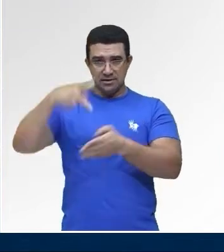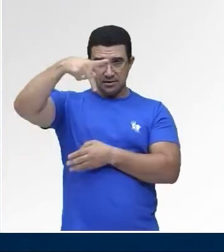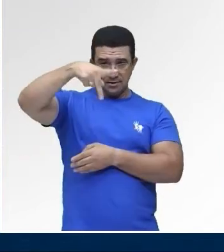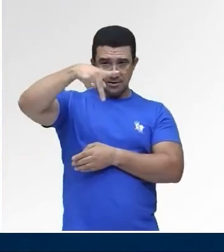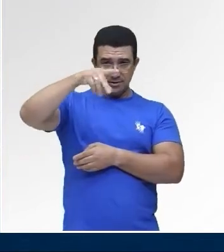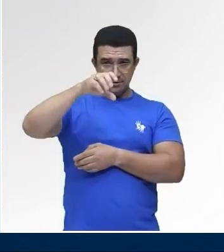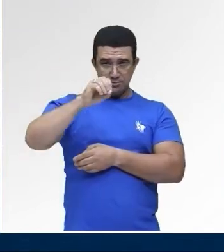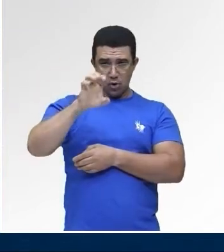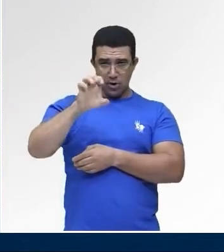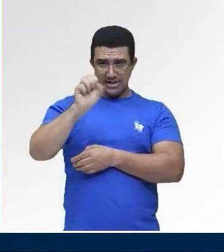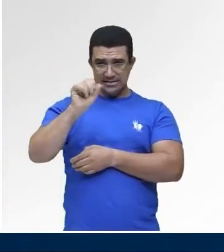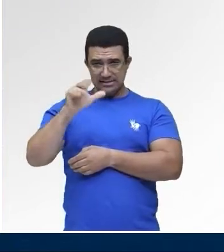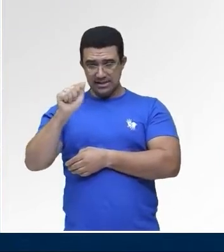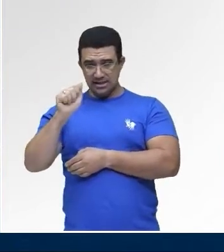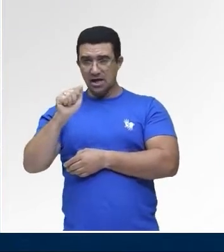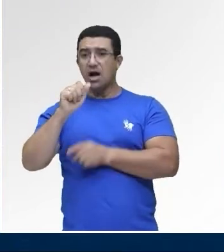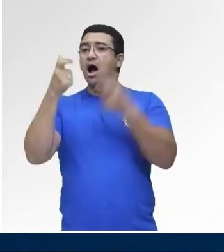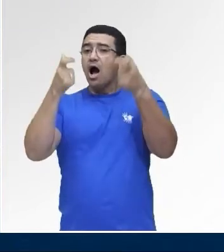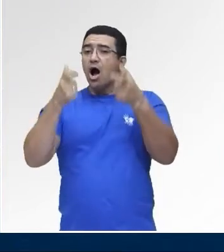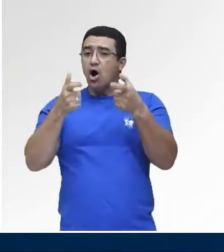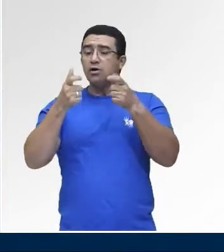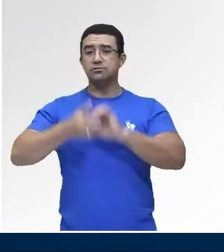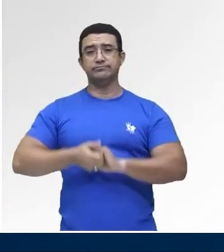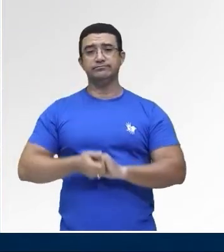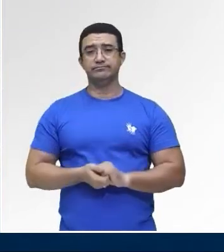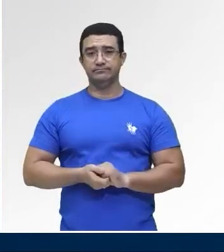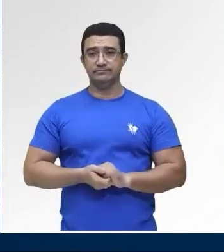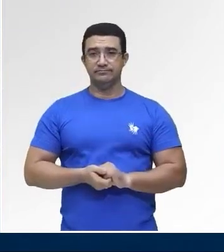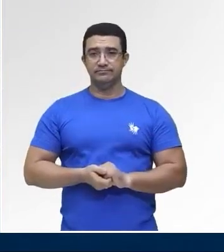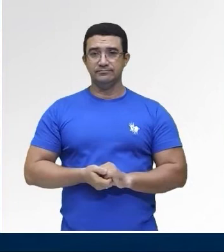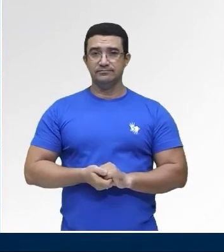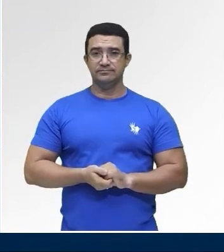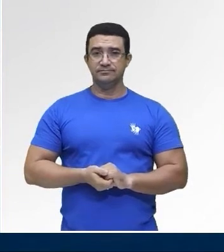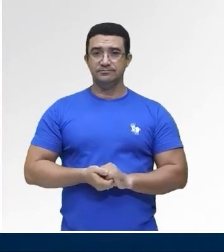Justamente o quê? O fato do